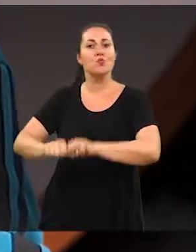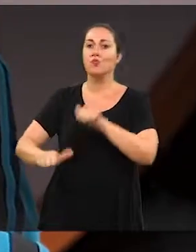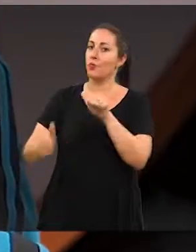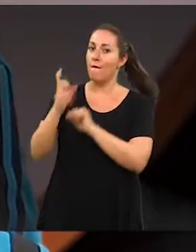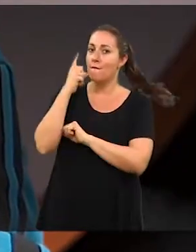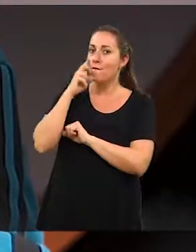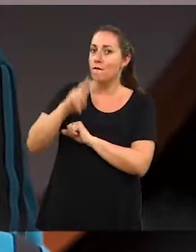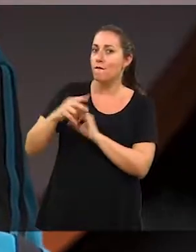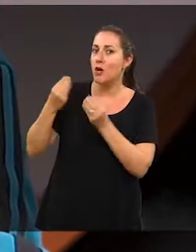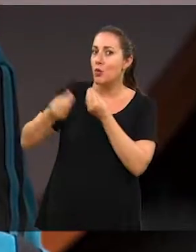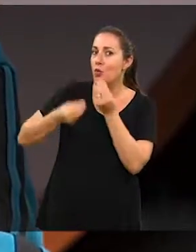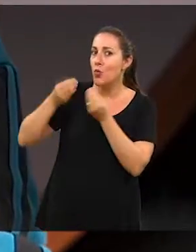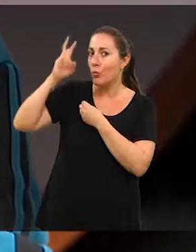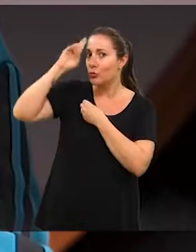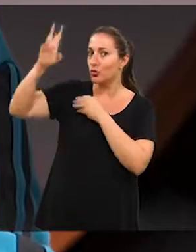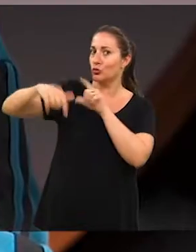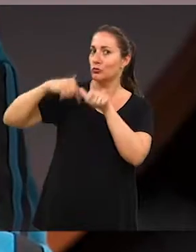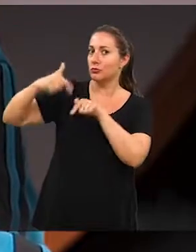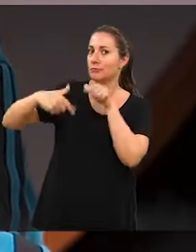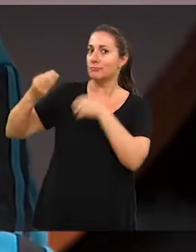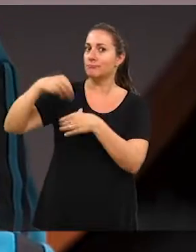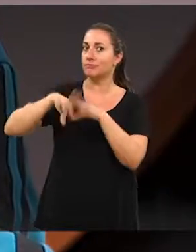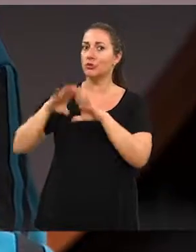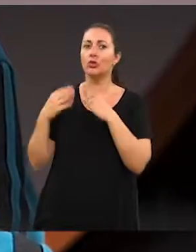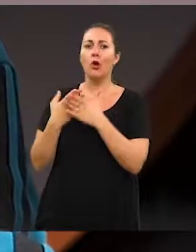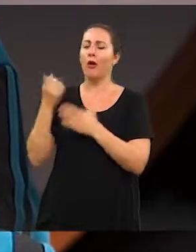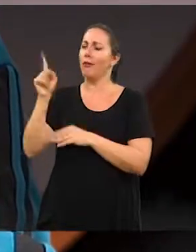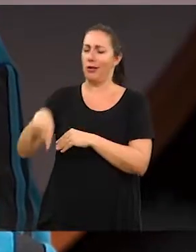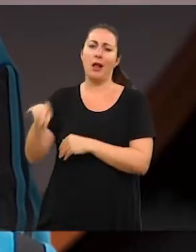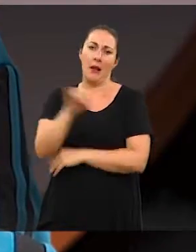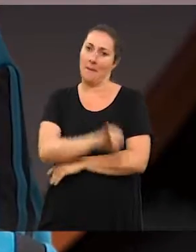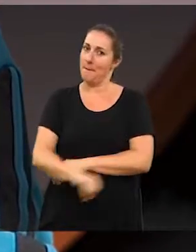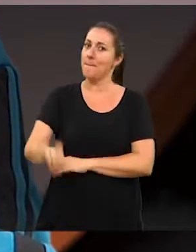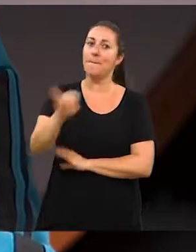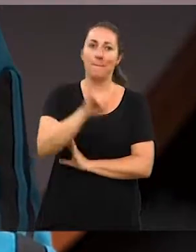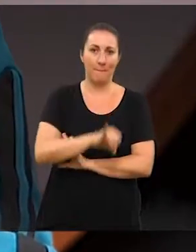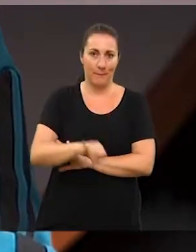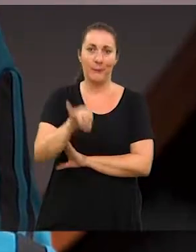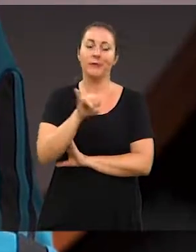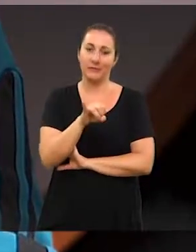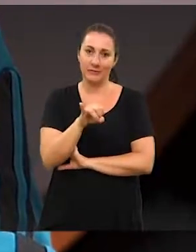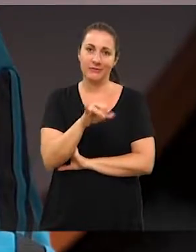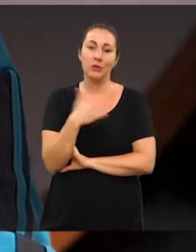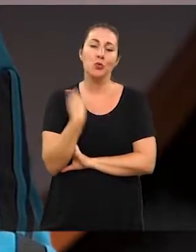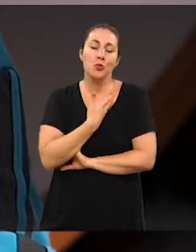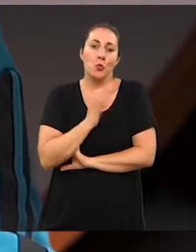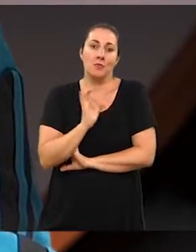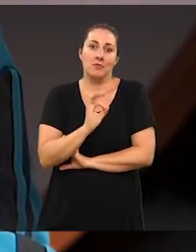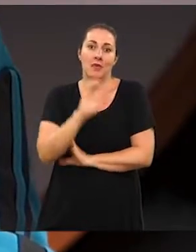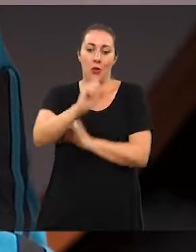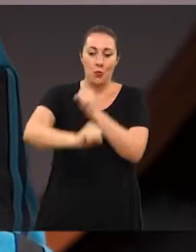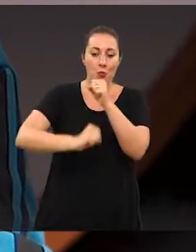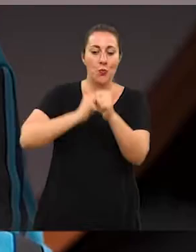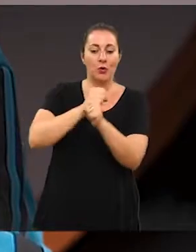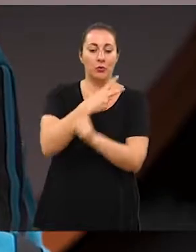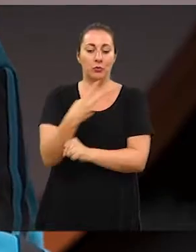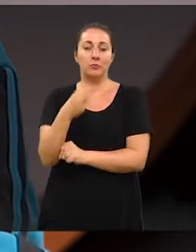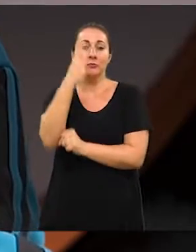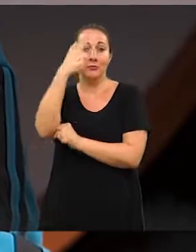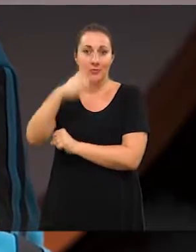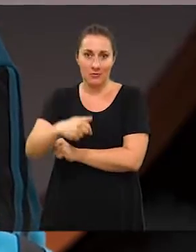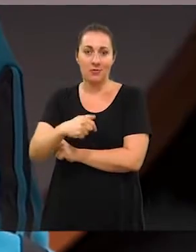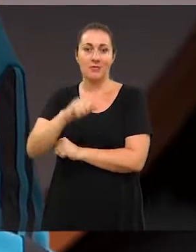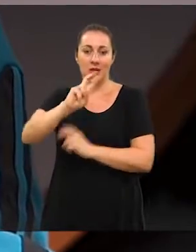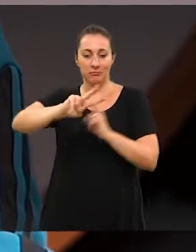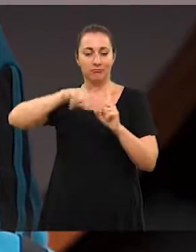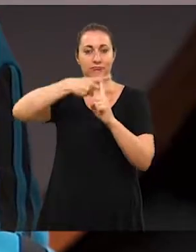trabalho feito pelo diretor. Então, isso para nós é muito importante mesmo. Temos certezas que para o ano que vem vai